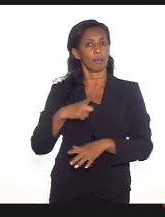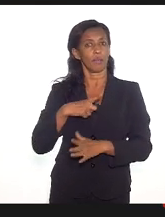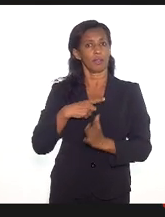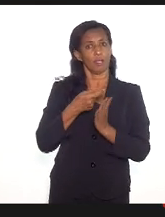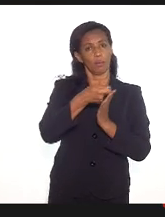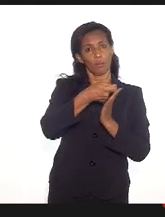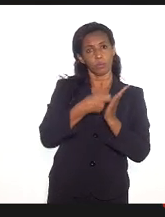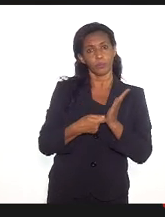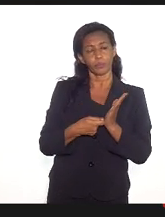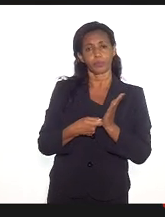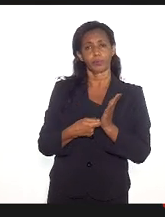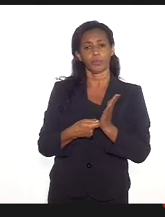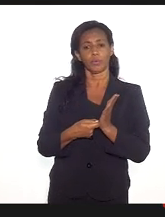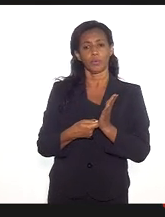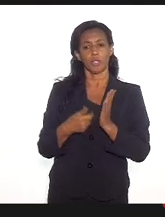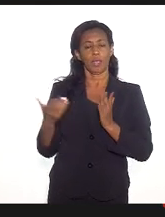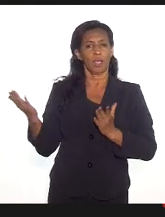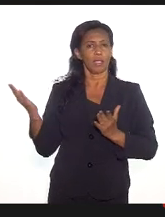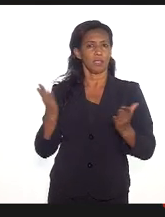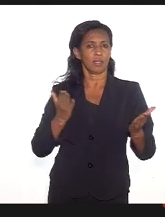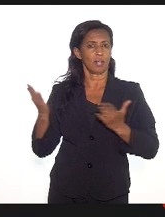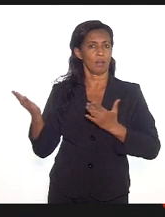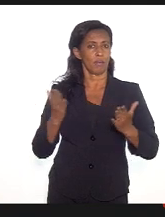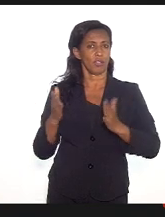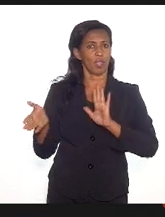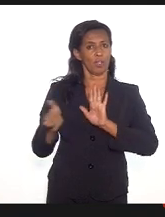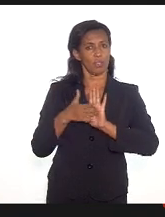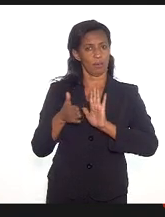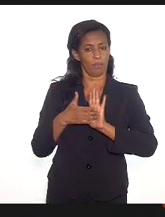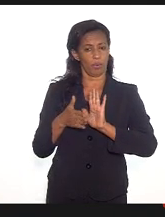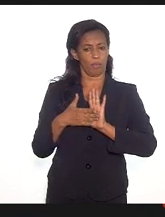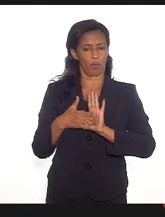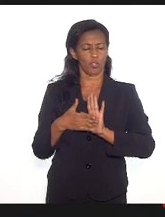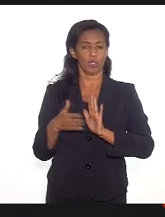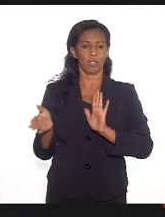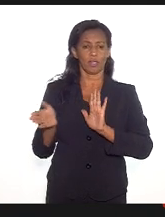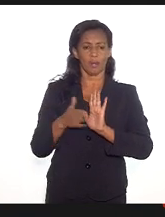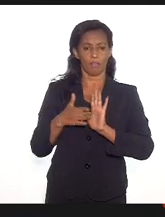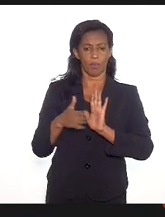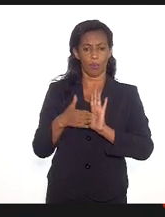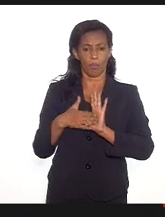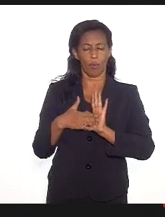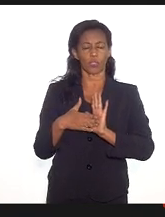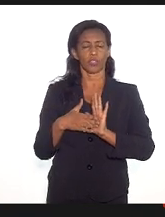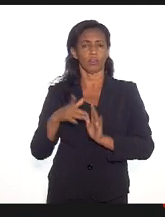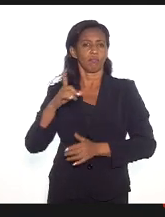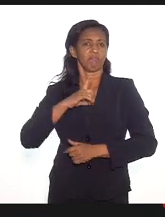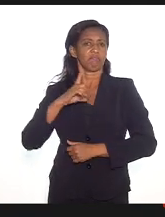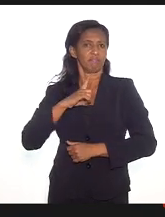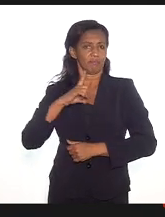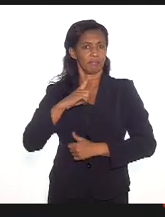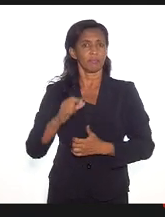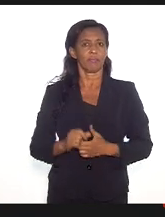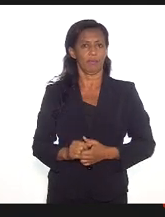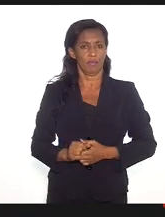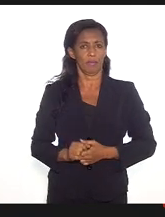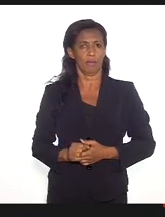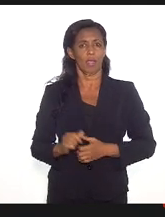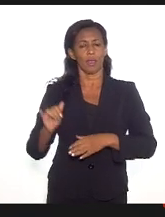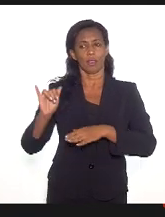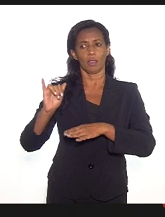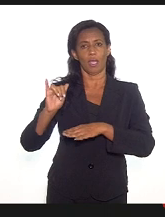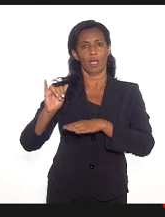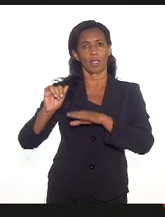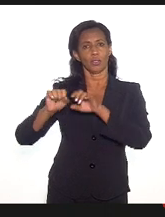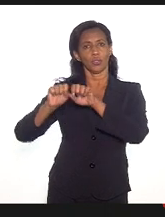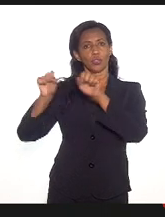essa lacuna intermediária e a nossa proposta. E essa proposta é que haja, na estrutura